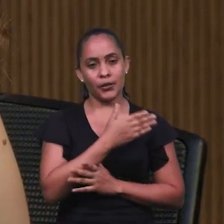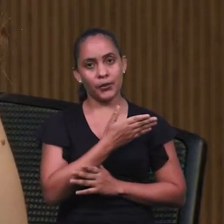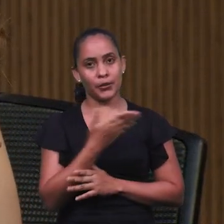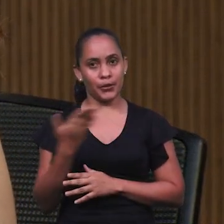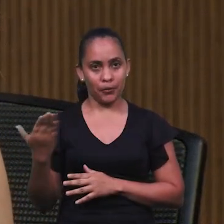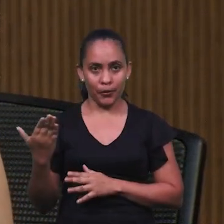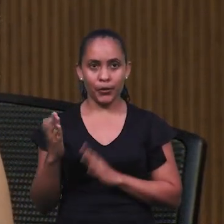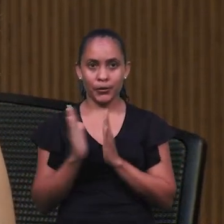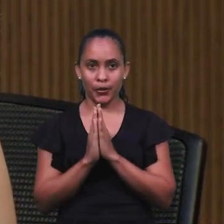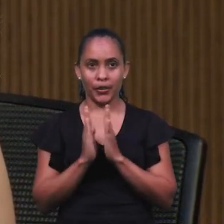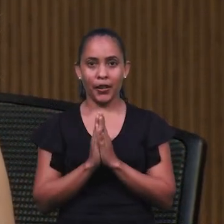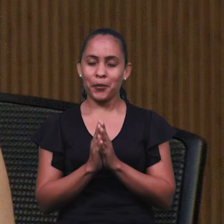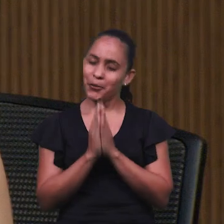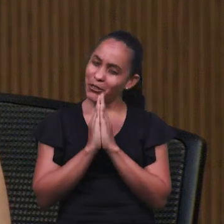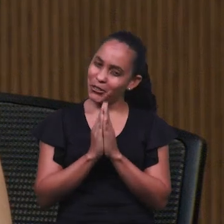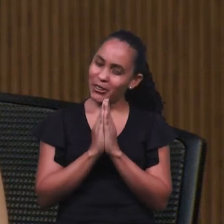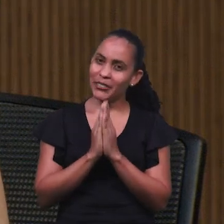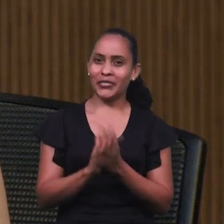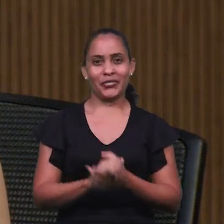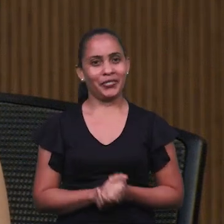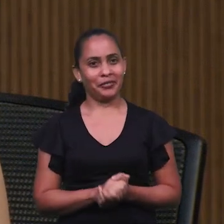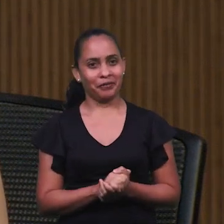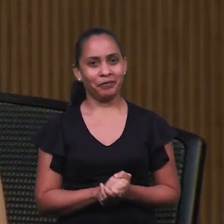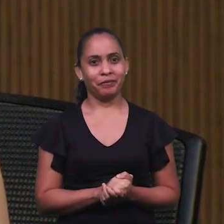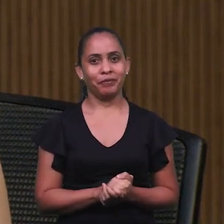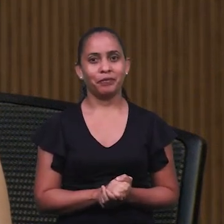orações dos irmãos, orem por nós, por favor.